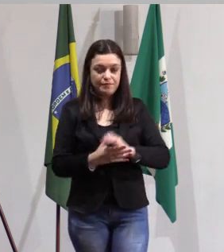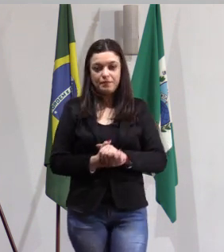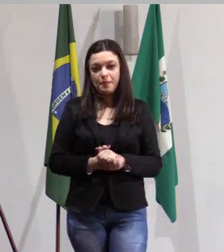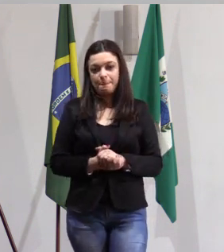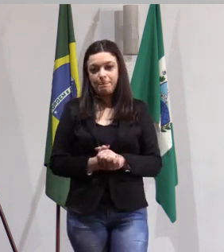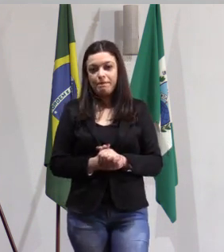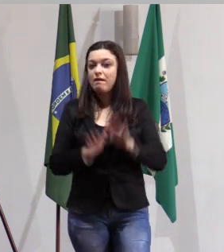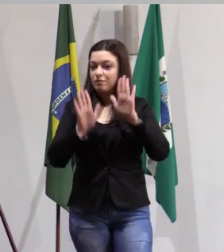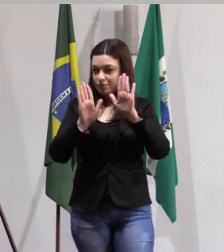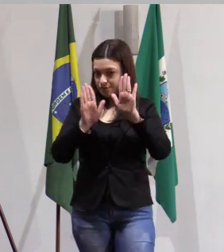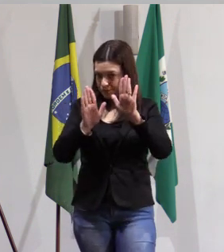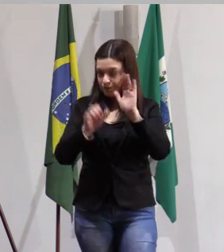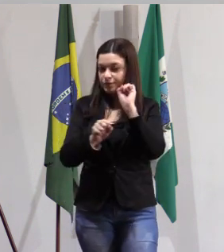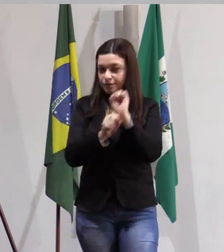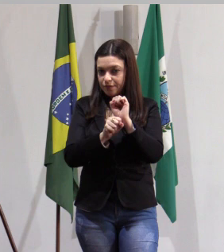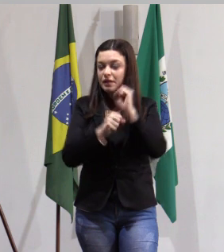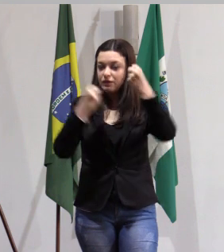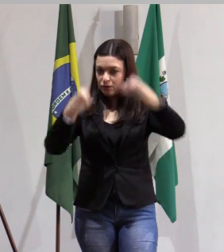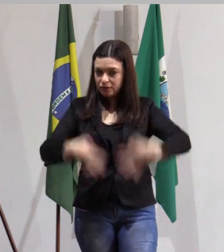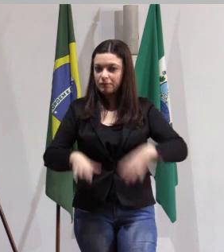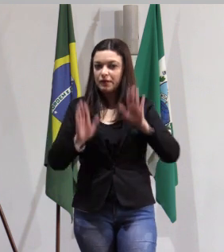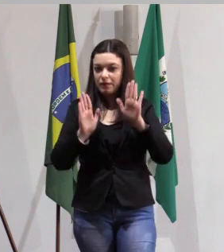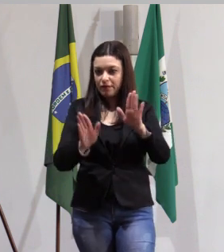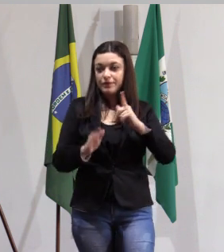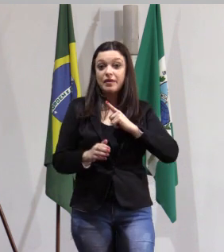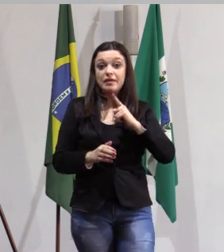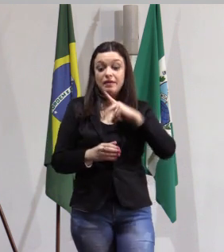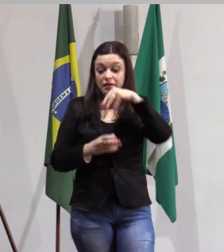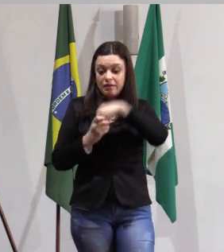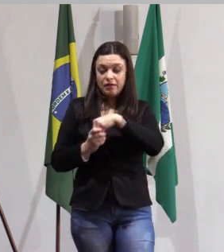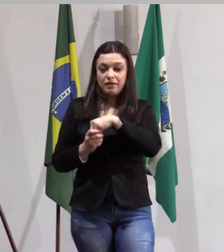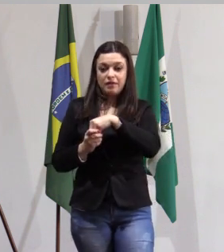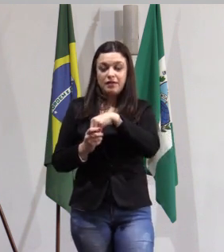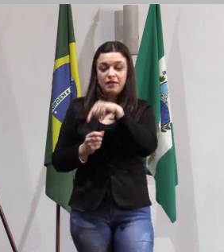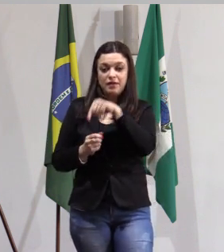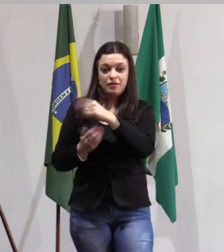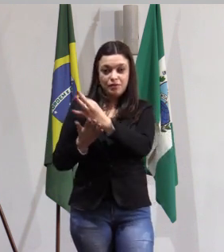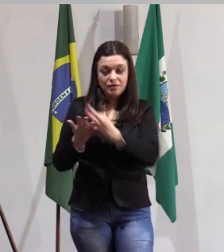Eu já chego onde eu quero dizer. Também se fala